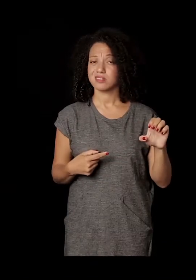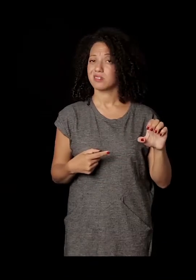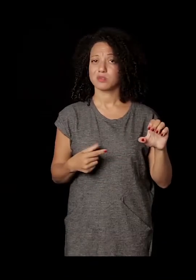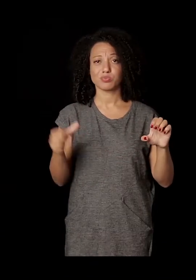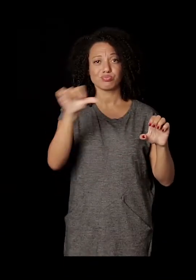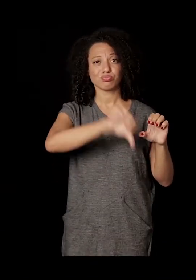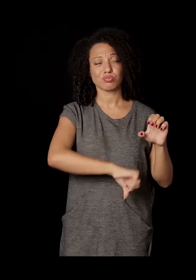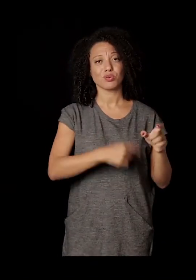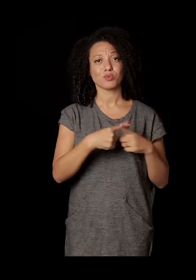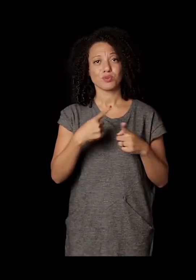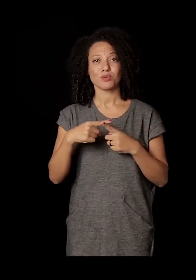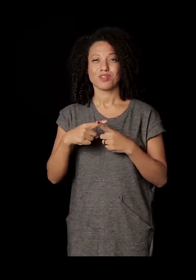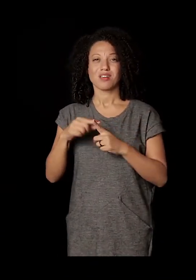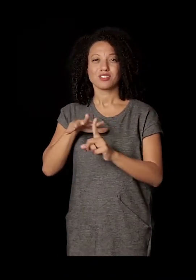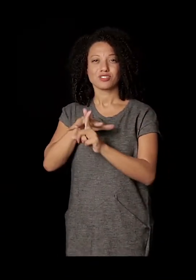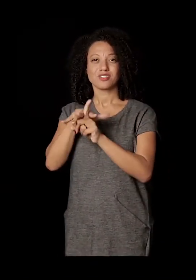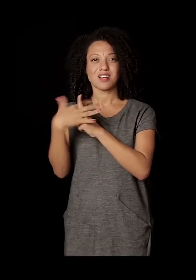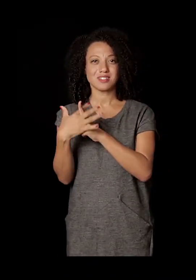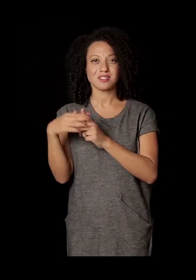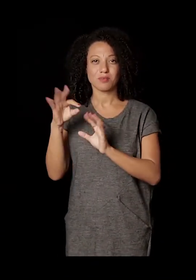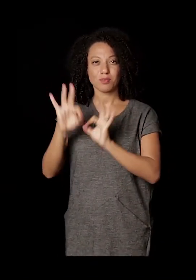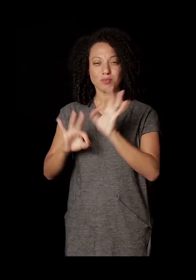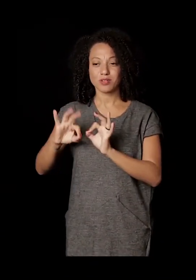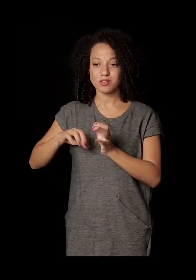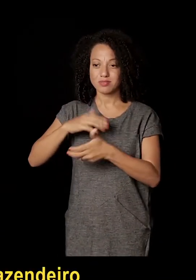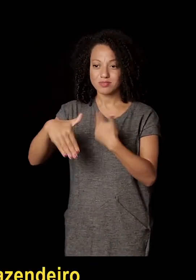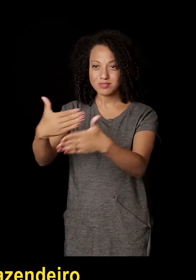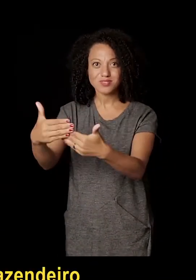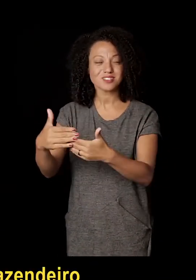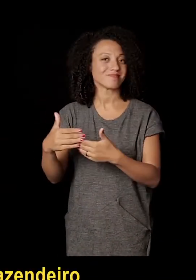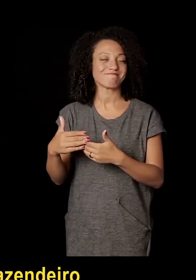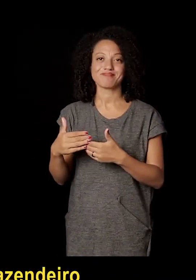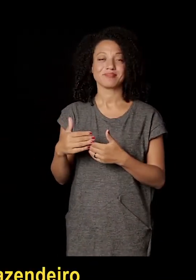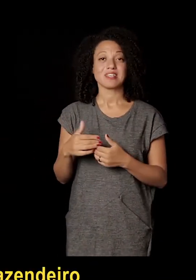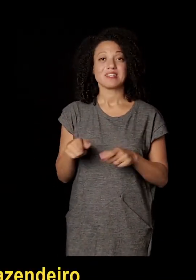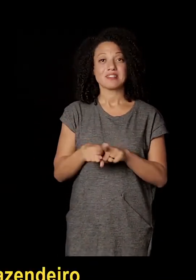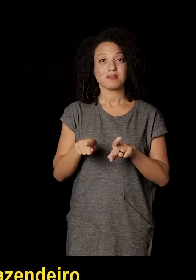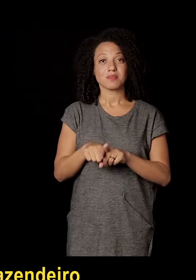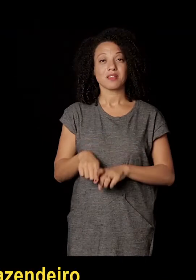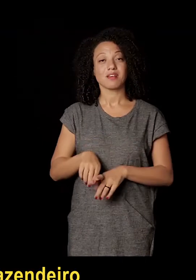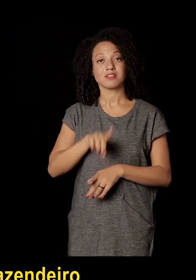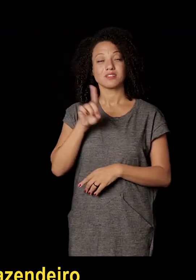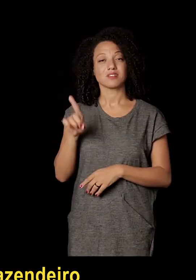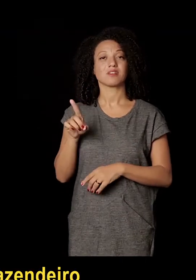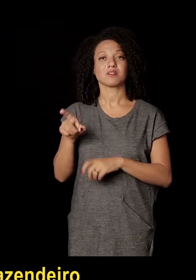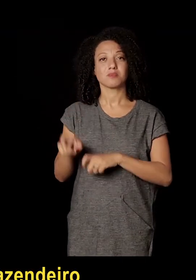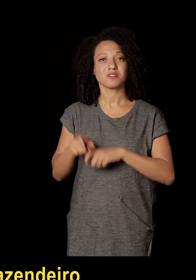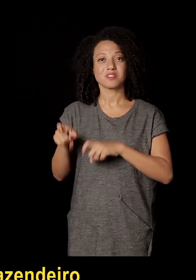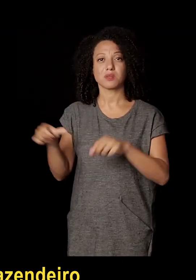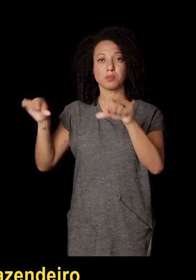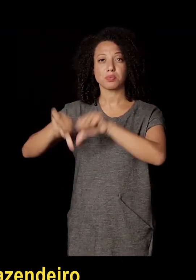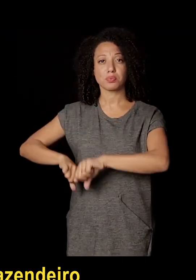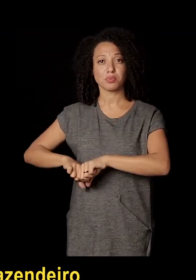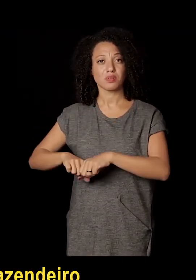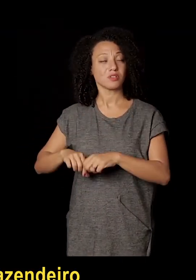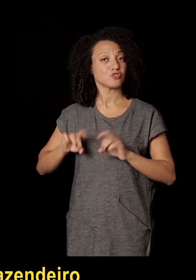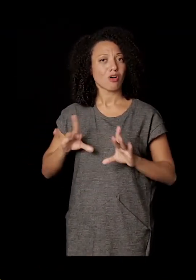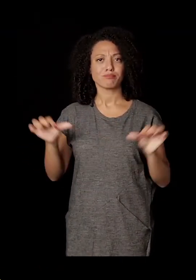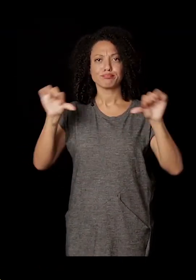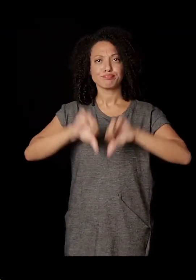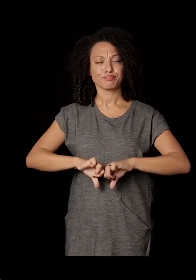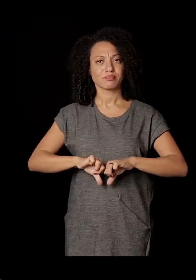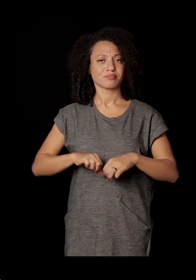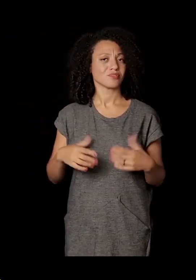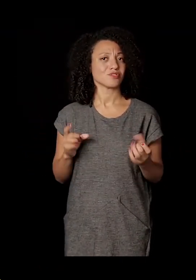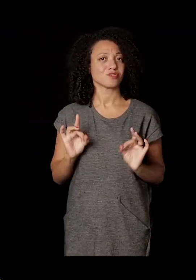foi o projeto revolucionário socialista, e a direita é o espectro de um fazendeiro decadente, de uma fazenda decadente. Só sobrou